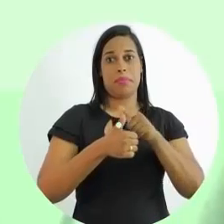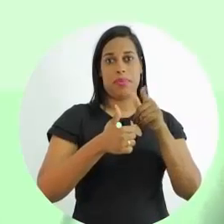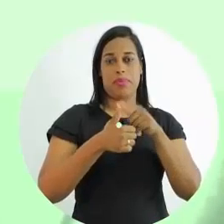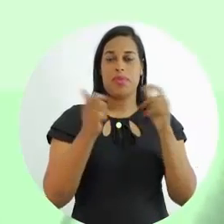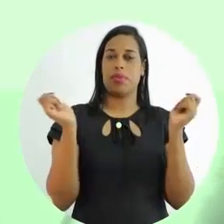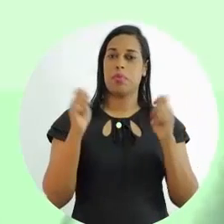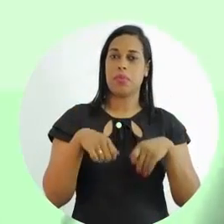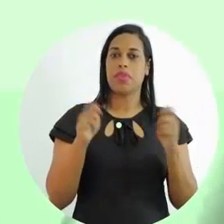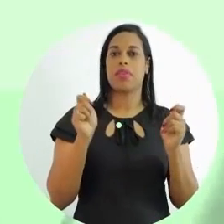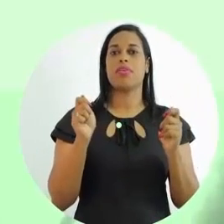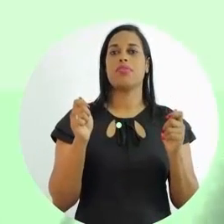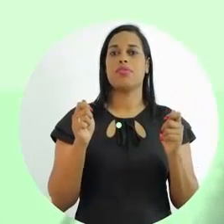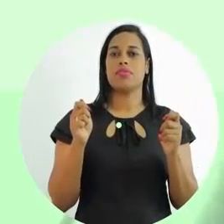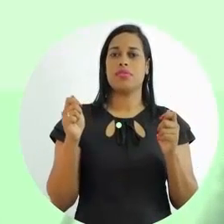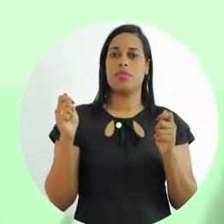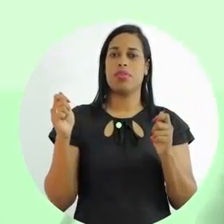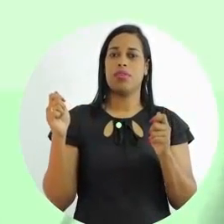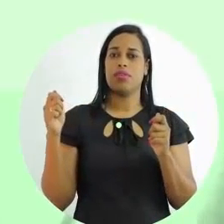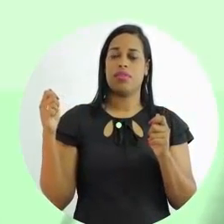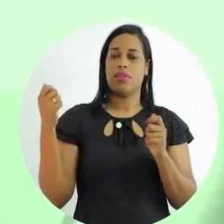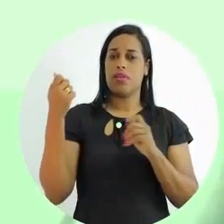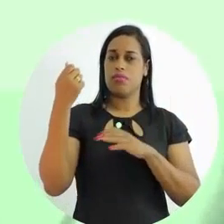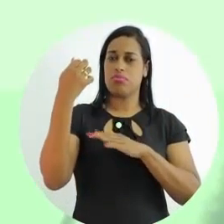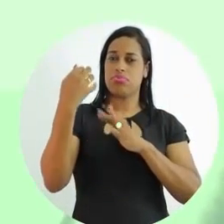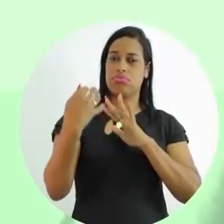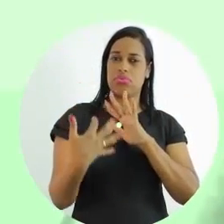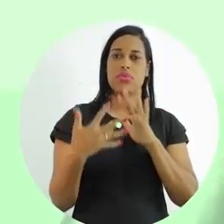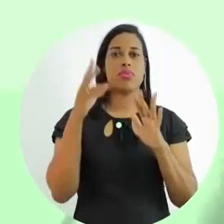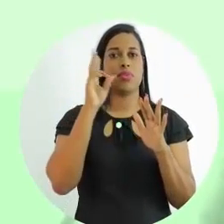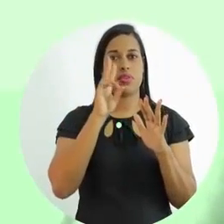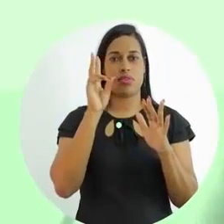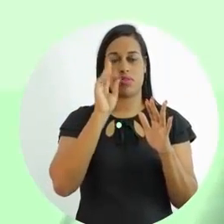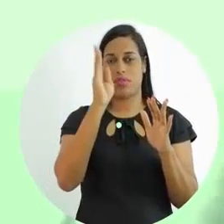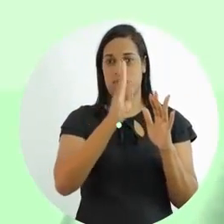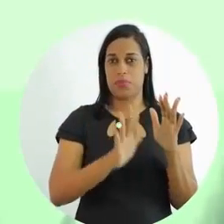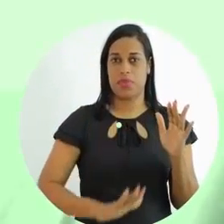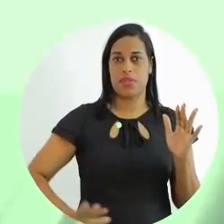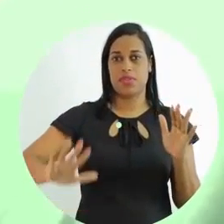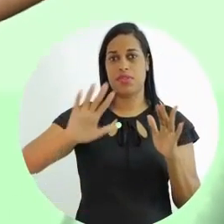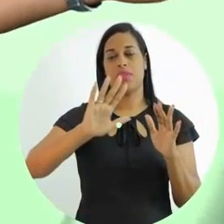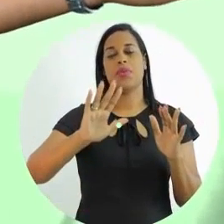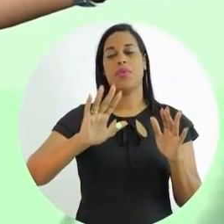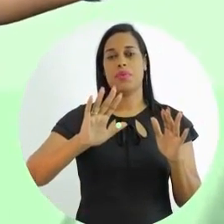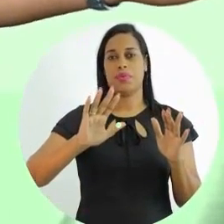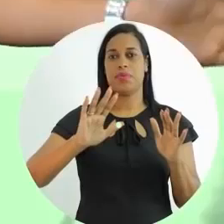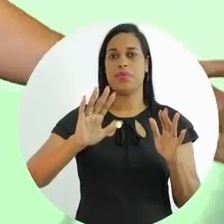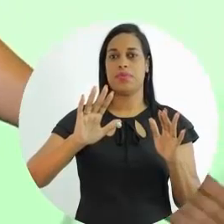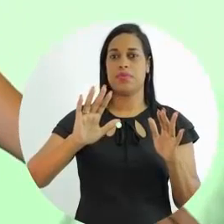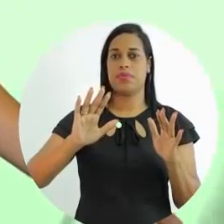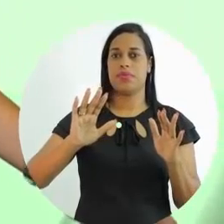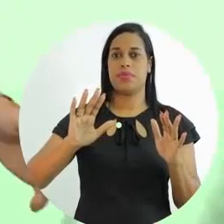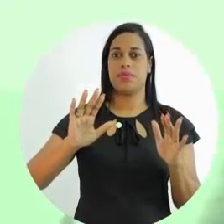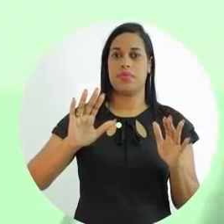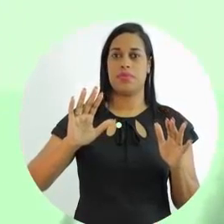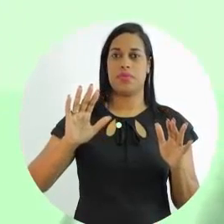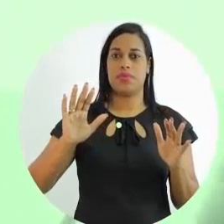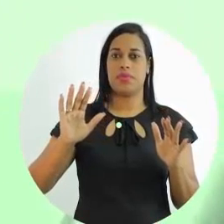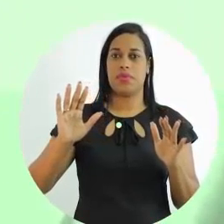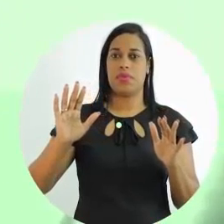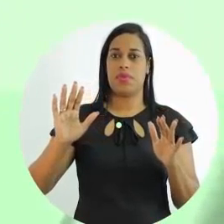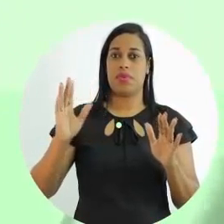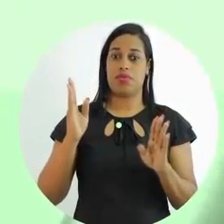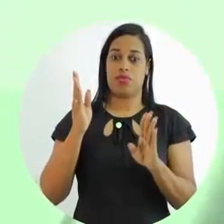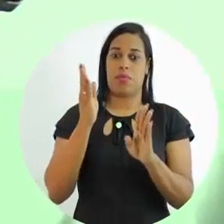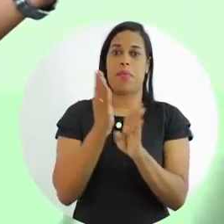primeira competência, fazendo uma rápida trajetória da história do Brasil, desde o período da